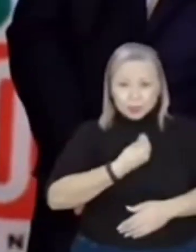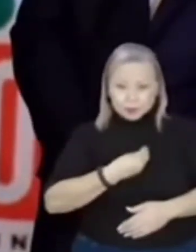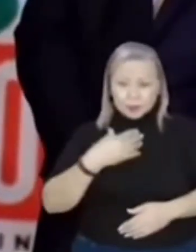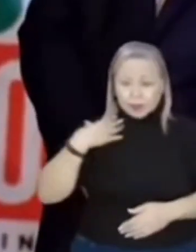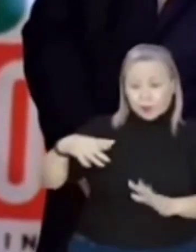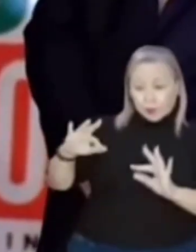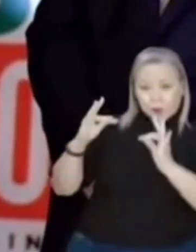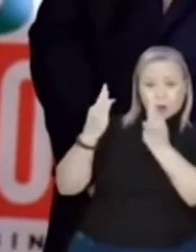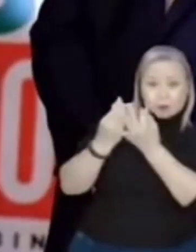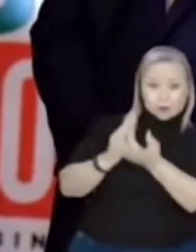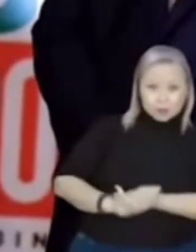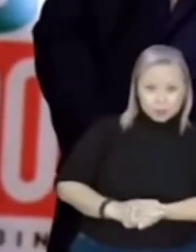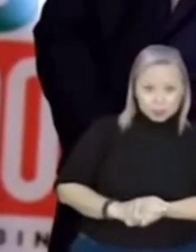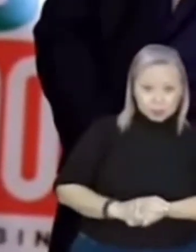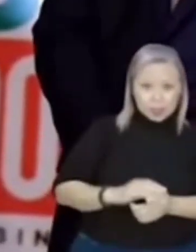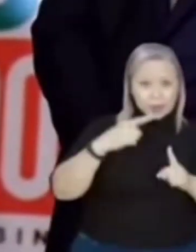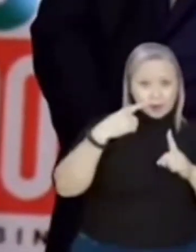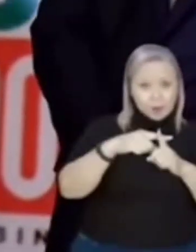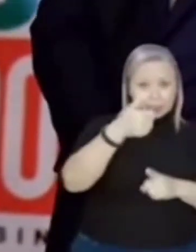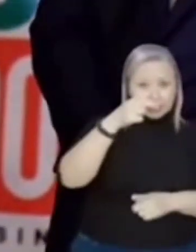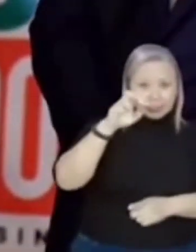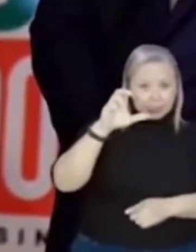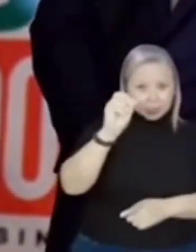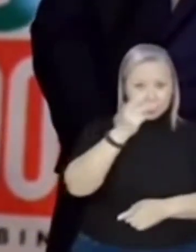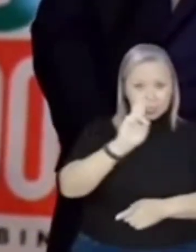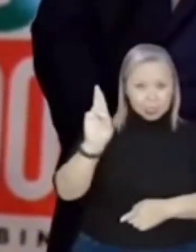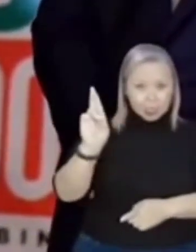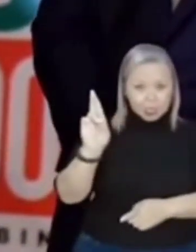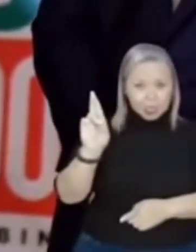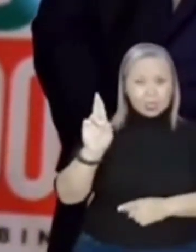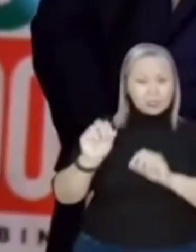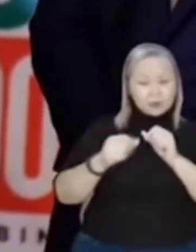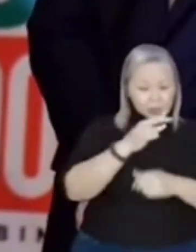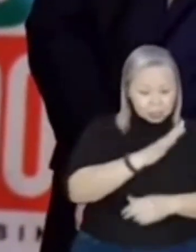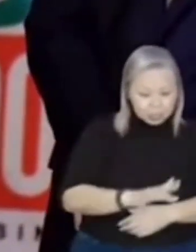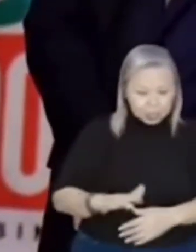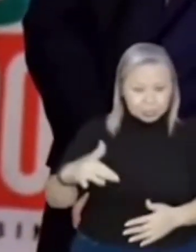e mais os R$ 150 para crianças até 6 anos de idade.